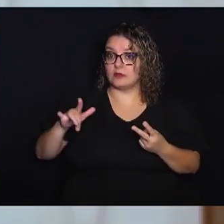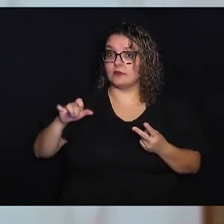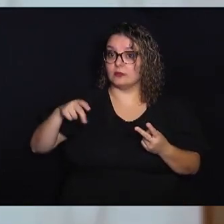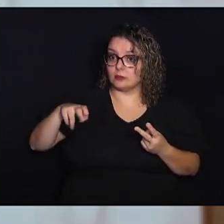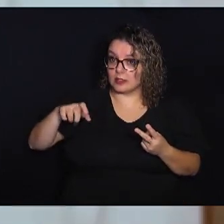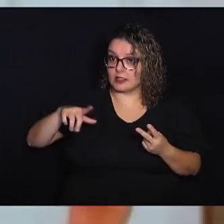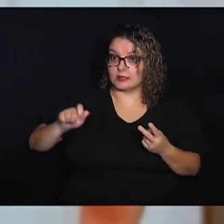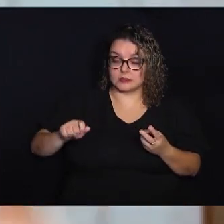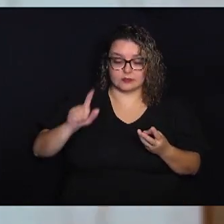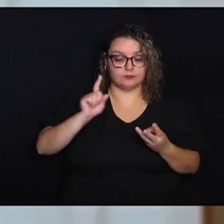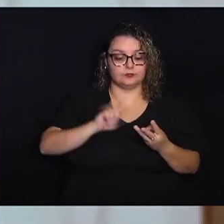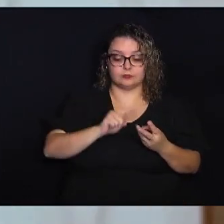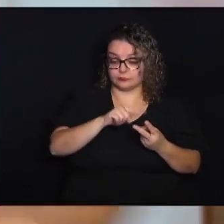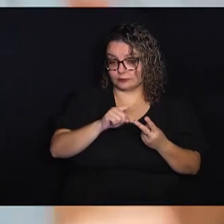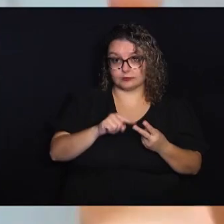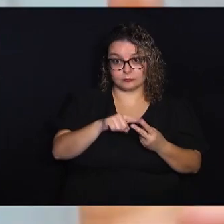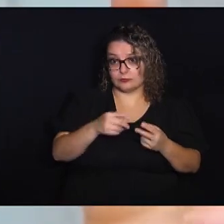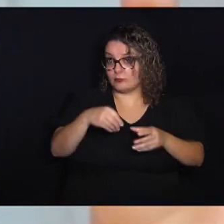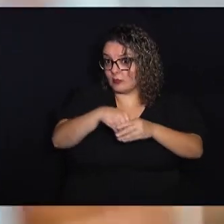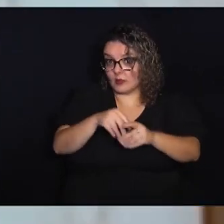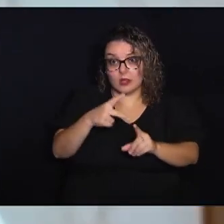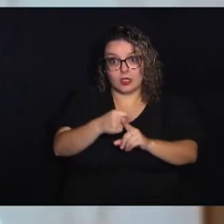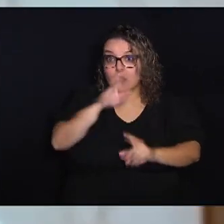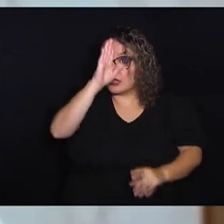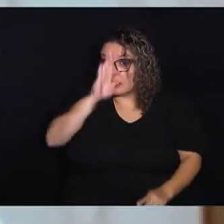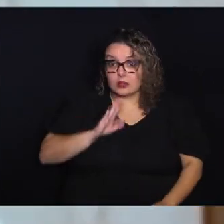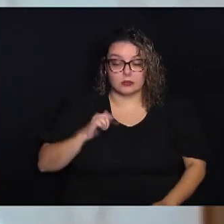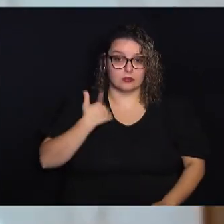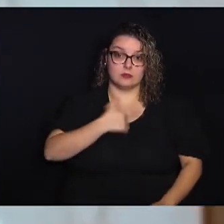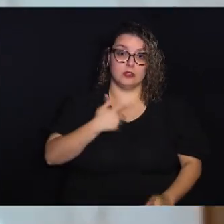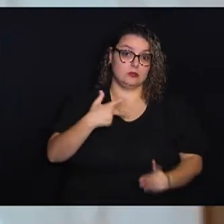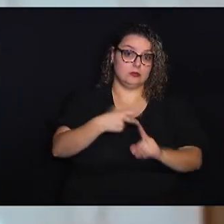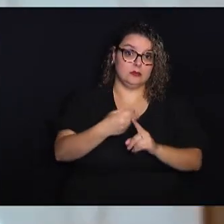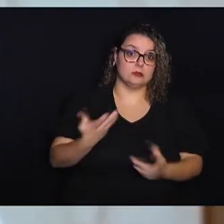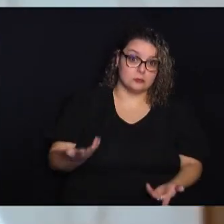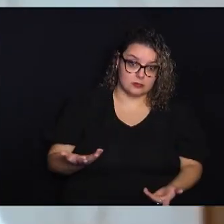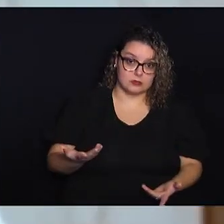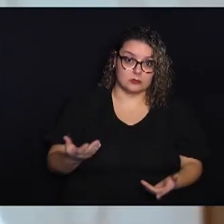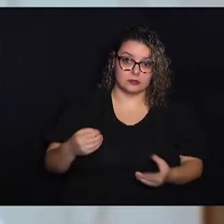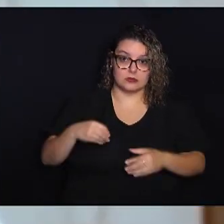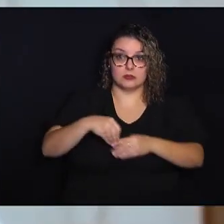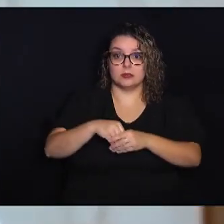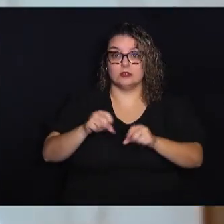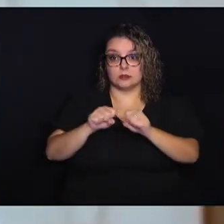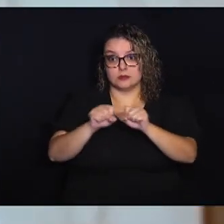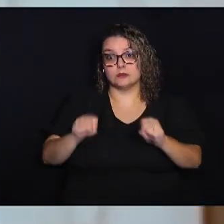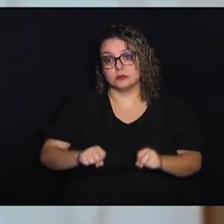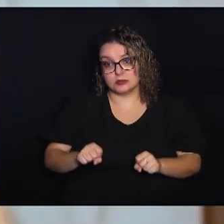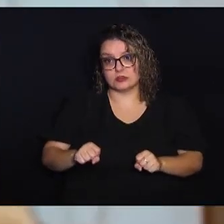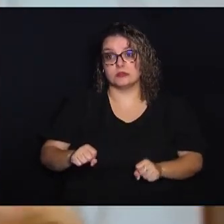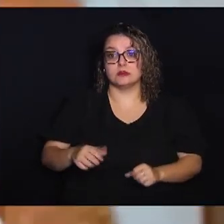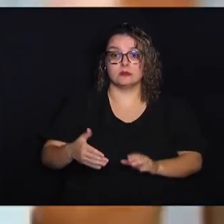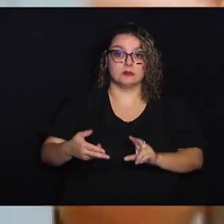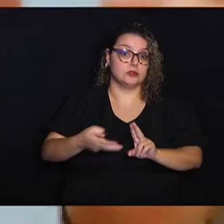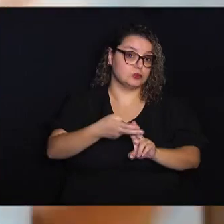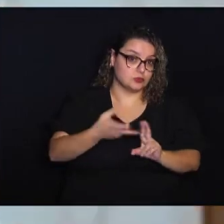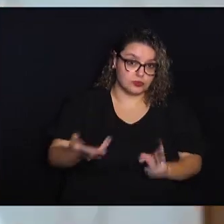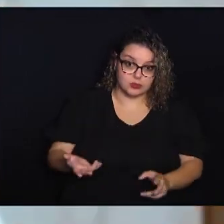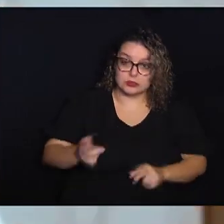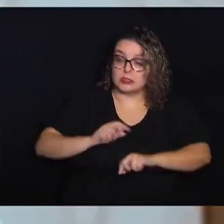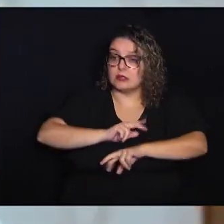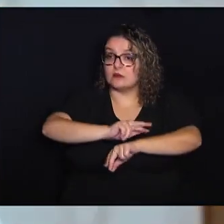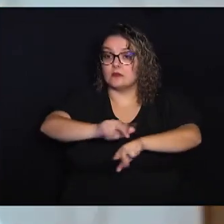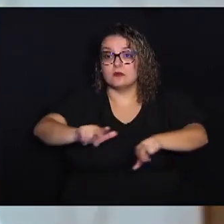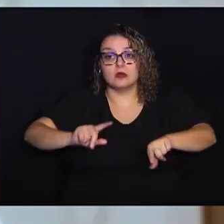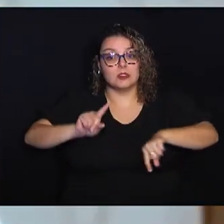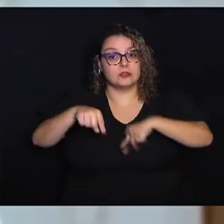gente falou, são duas que estão incluídas aí gratuito para a gente ir lá tomar a nossa vacina dentro do posto de saúde nas unidades. Tem várias